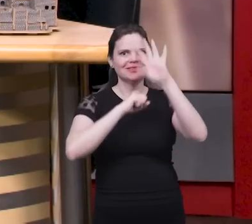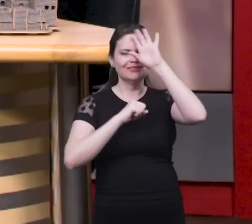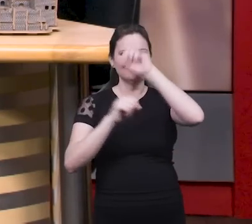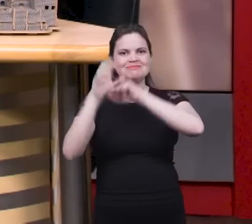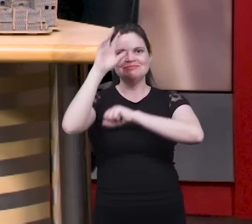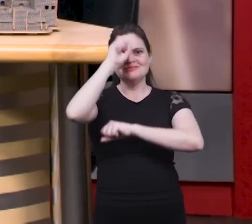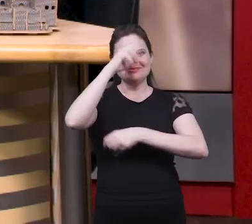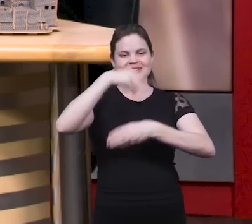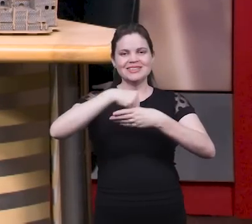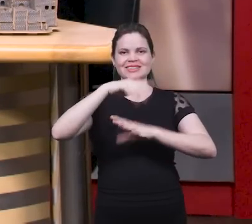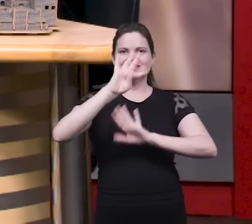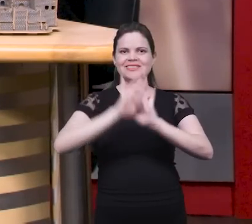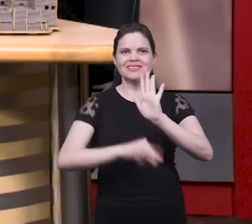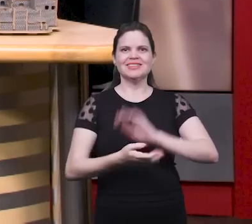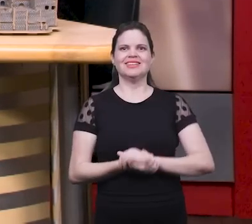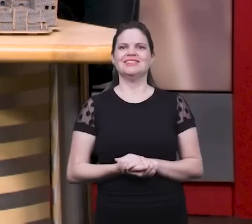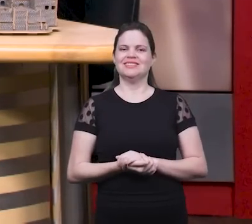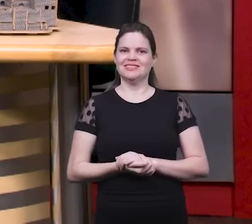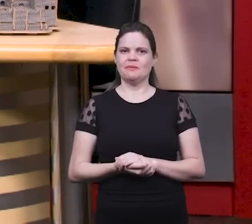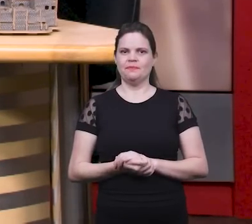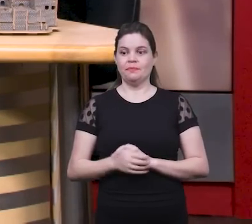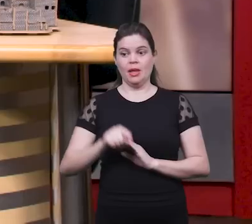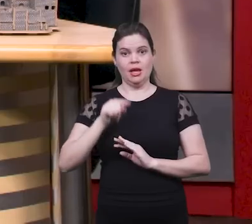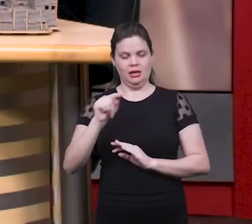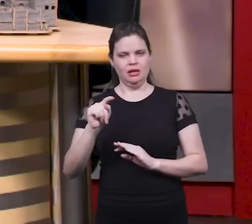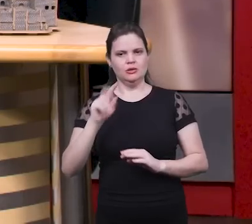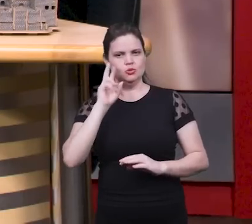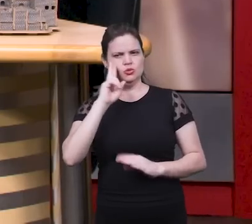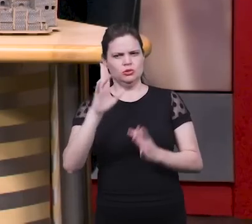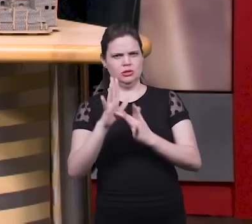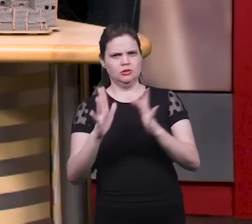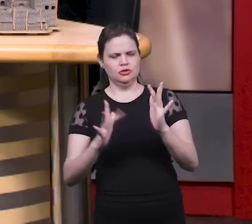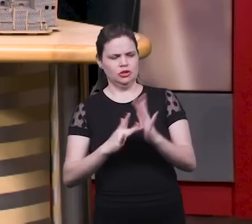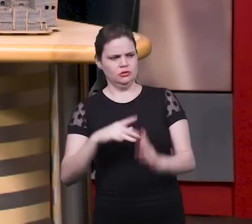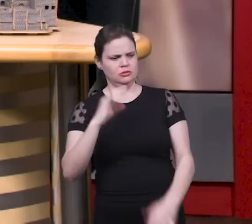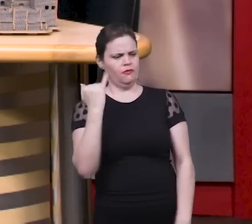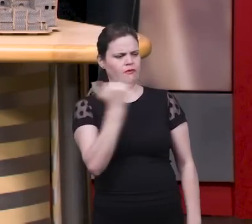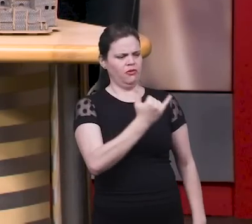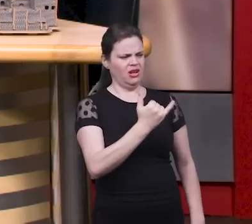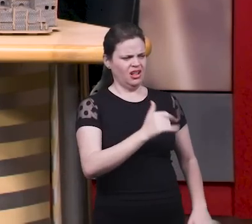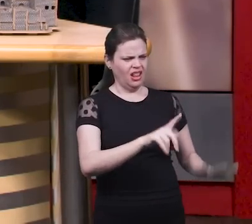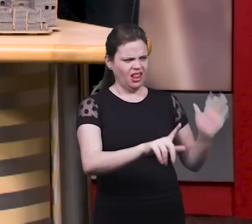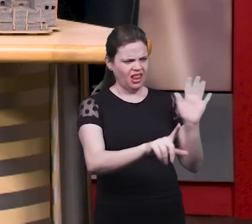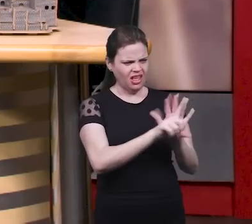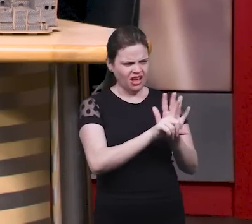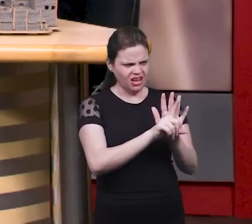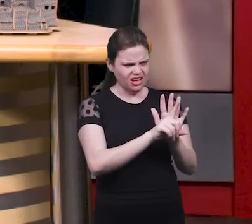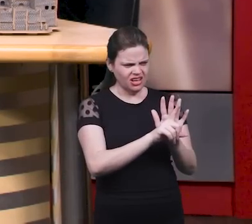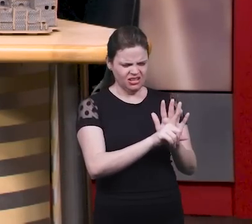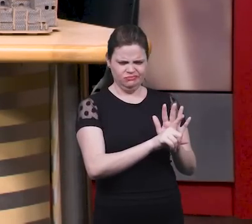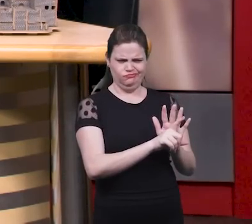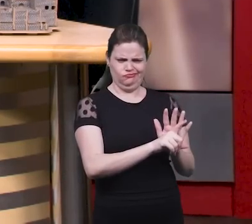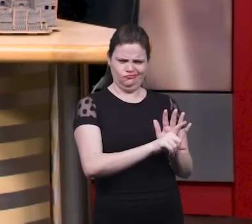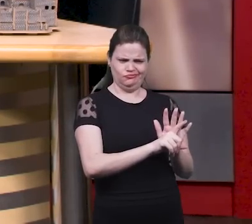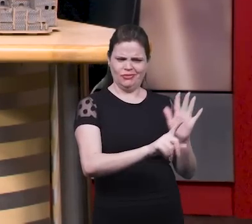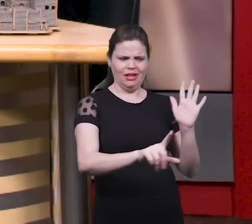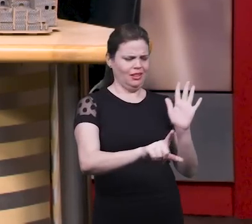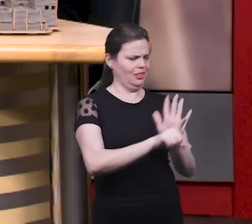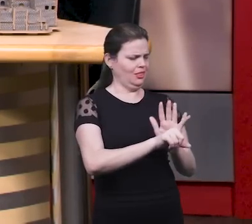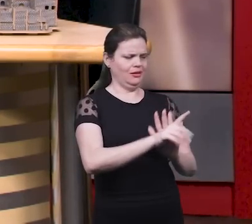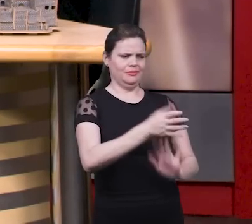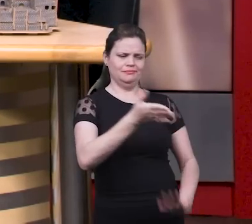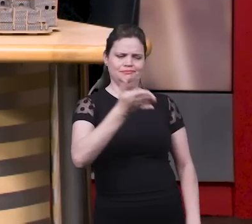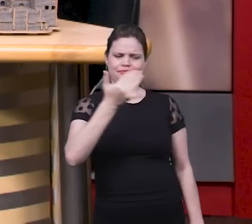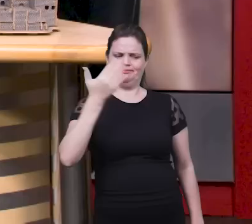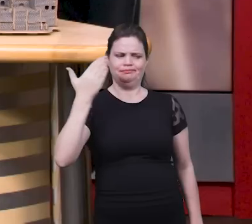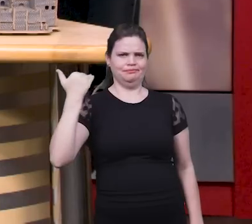já dá um toquezinho ali sobre a lei ficou, ou seja, você falou, ele é Senhor da lei. Aqui você